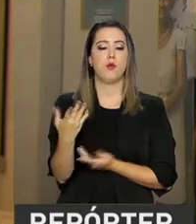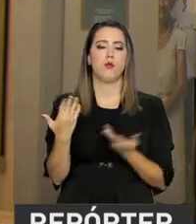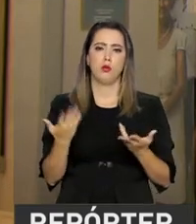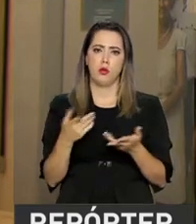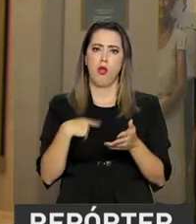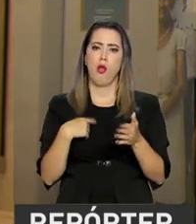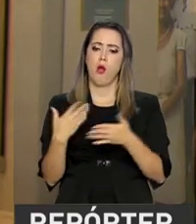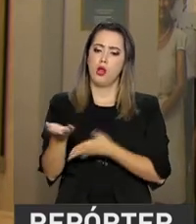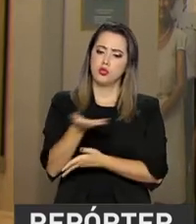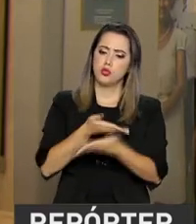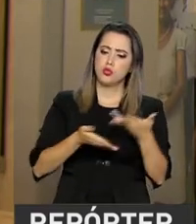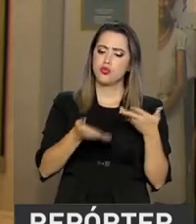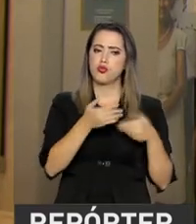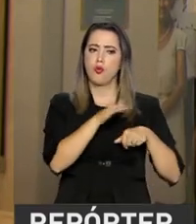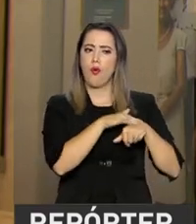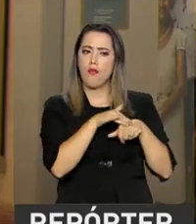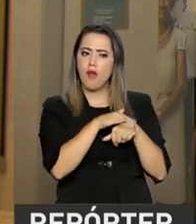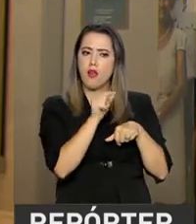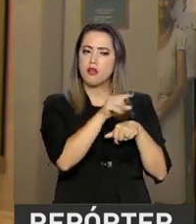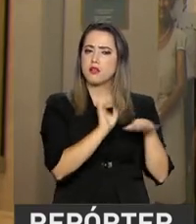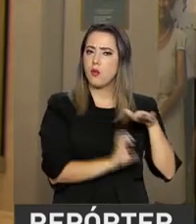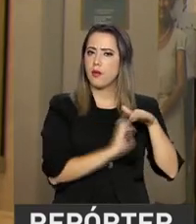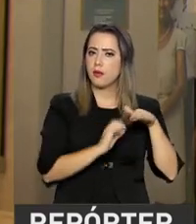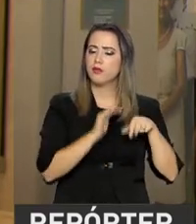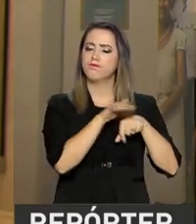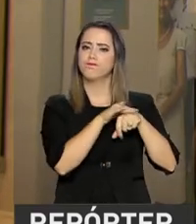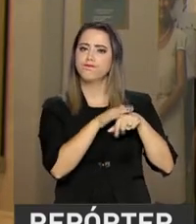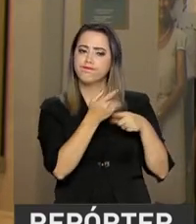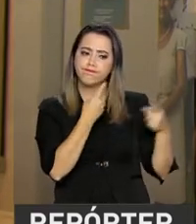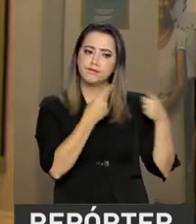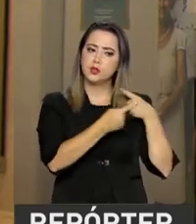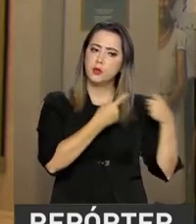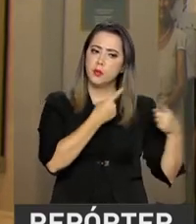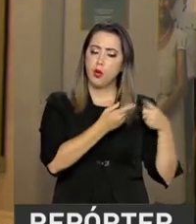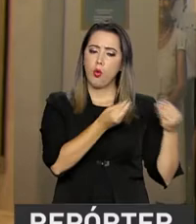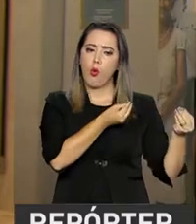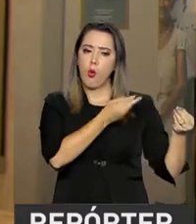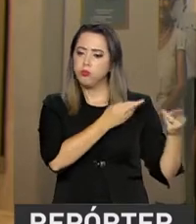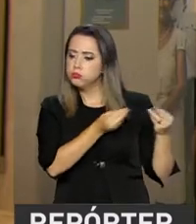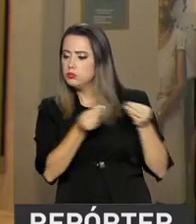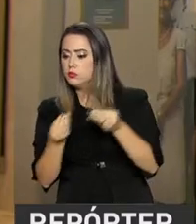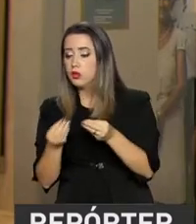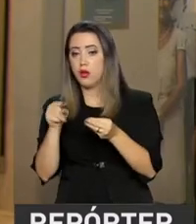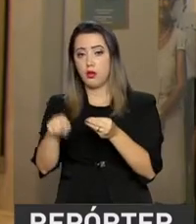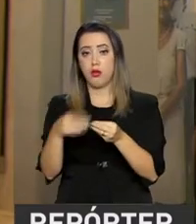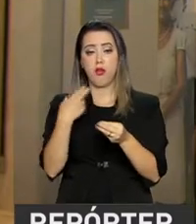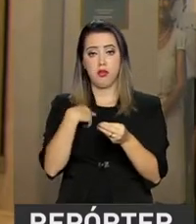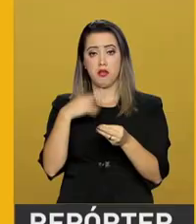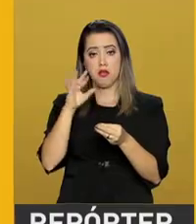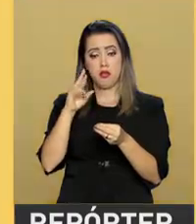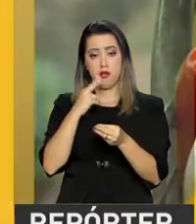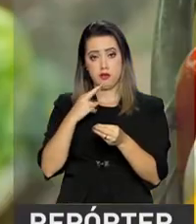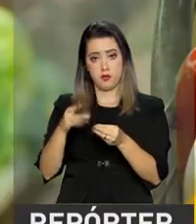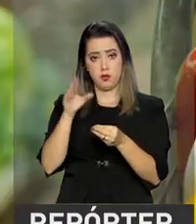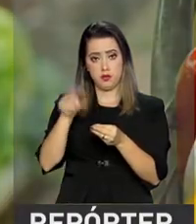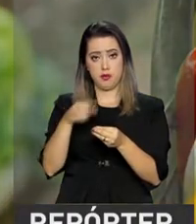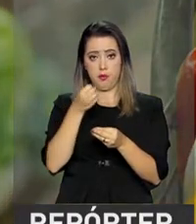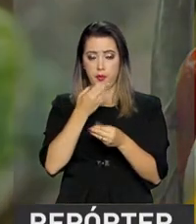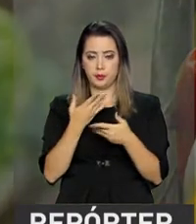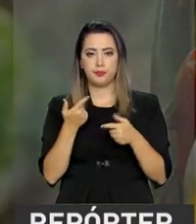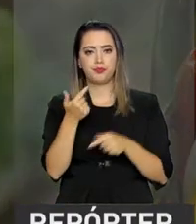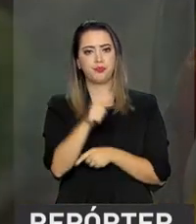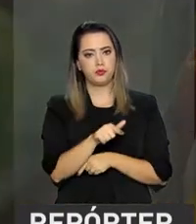faz a intermediação do consumidor com a empresa e aí a gente vez foi solucionado uma outra ferramenta